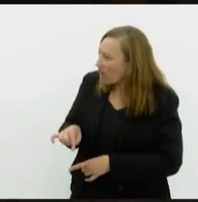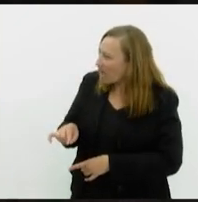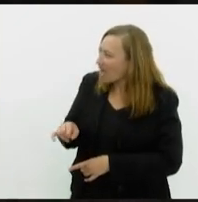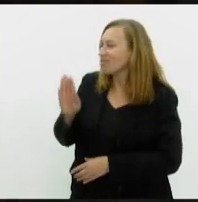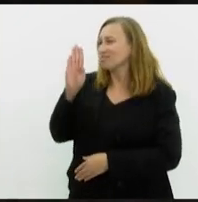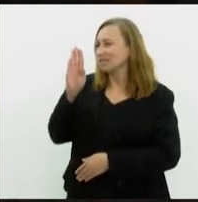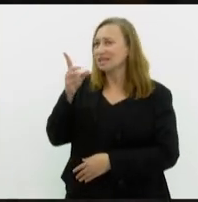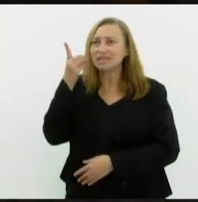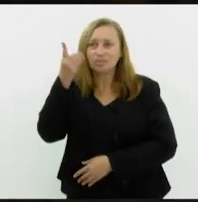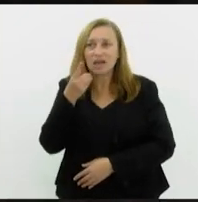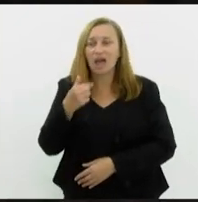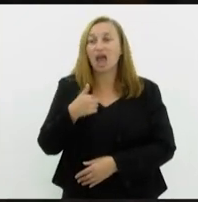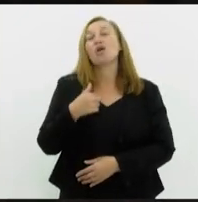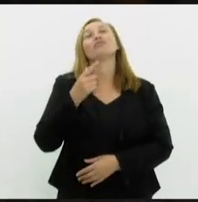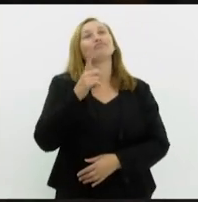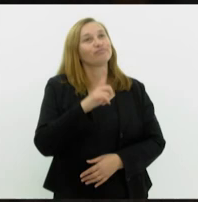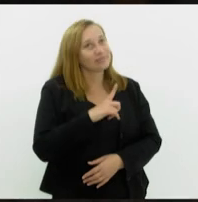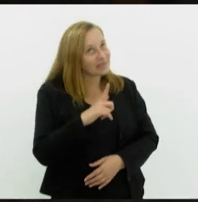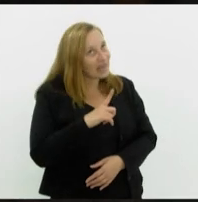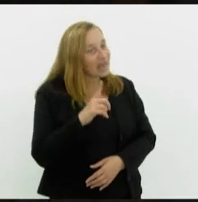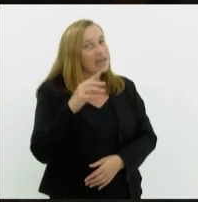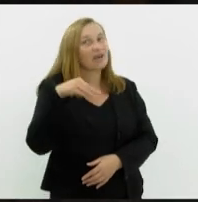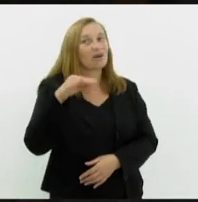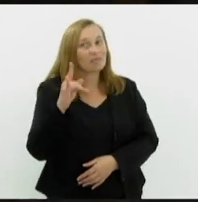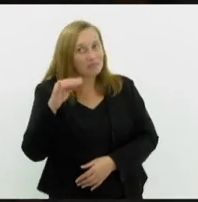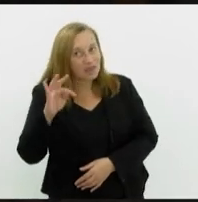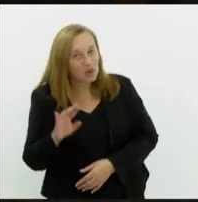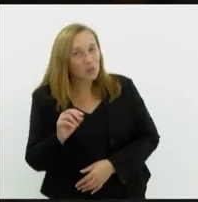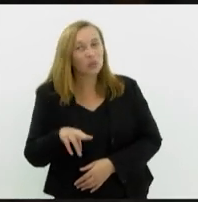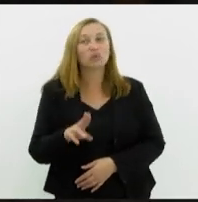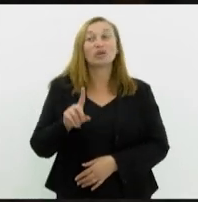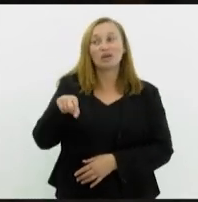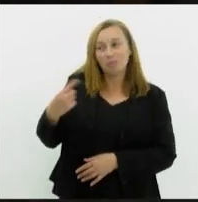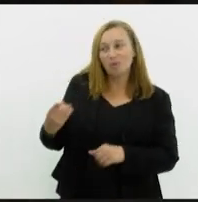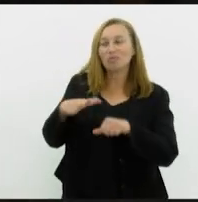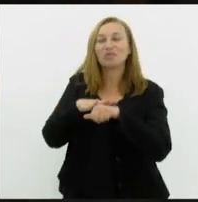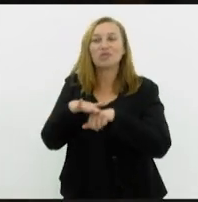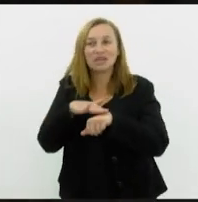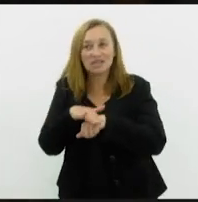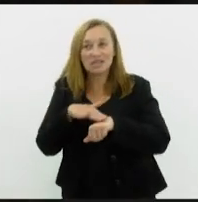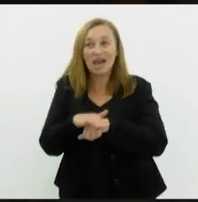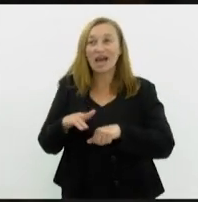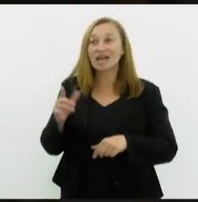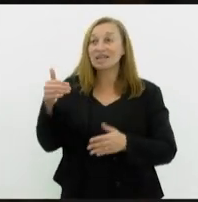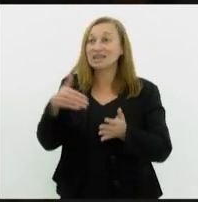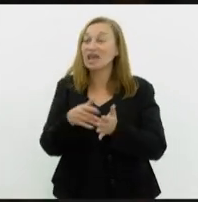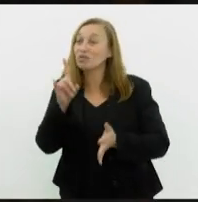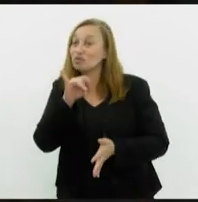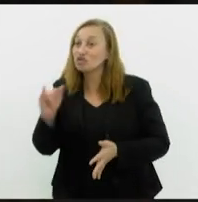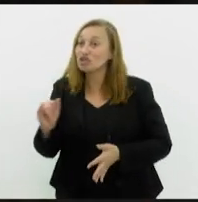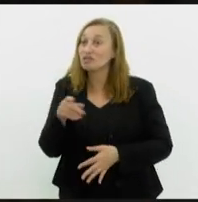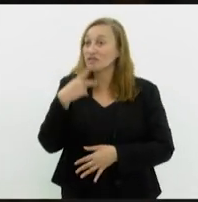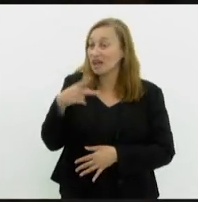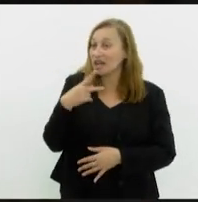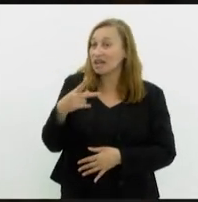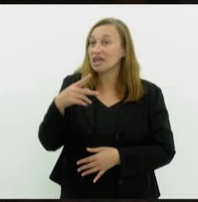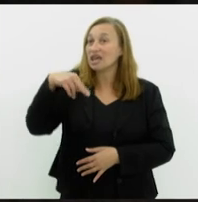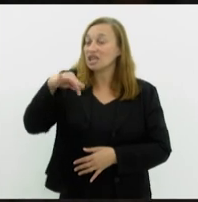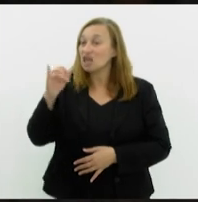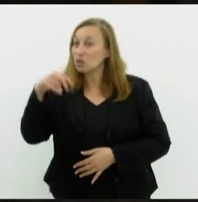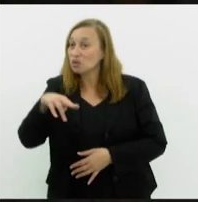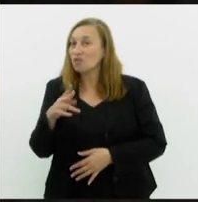candidato a deputado? Eu falei, não tenho, Nildo. Vai chegar a hora, a gente vai conversar e tudo mais. Até que um dia eu falei, Nildo, vou te